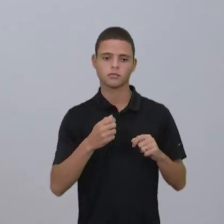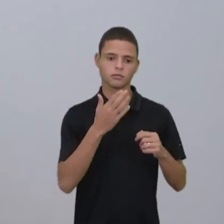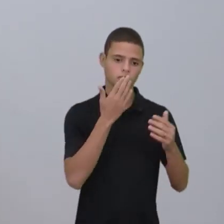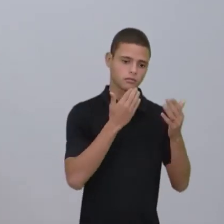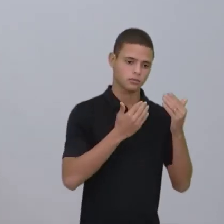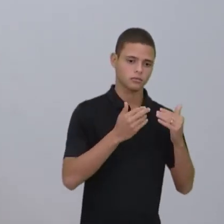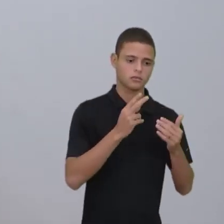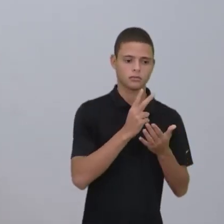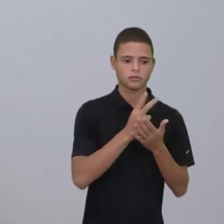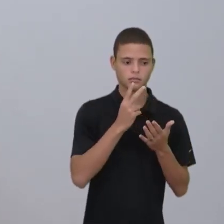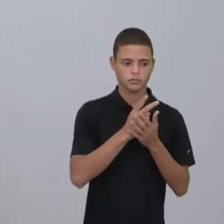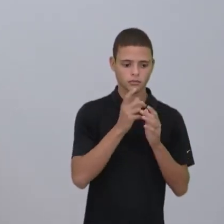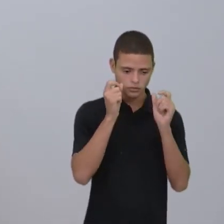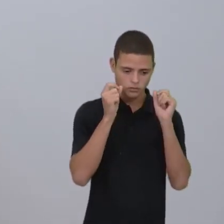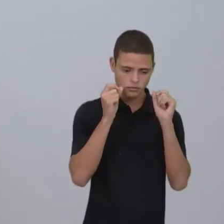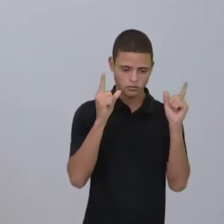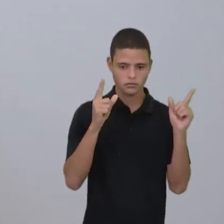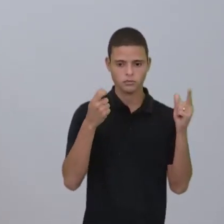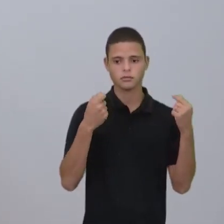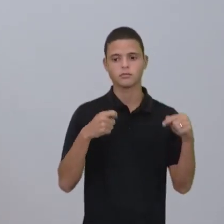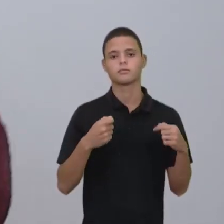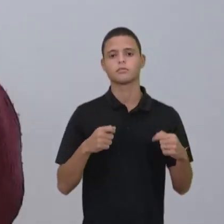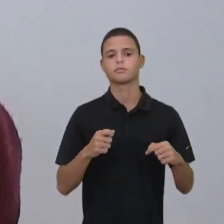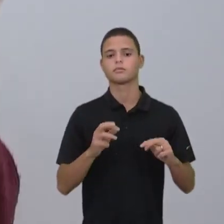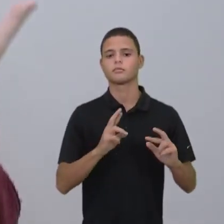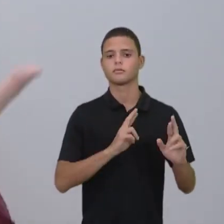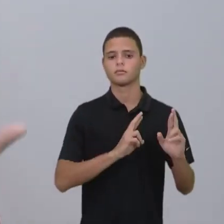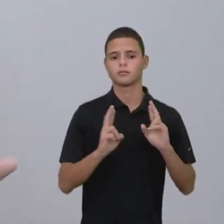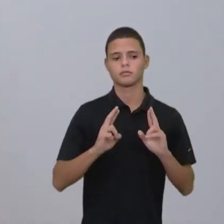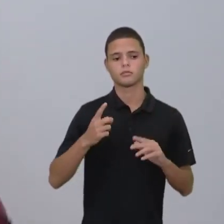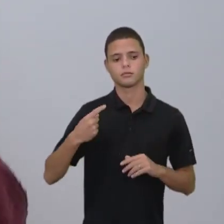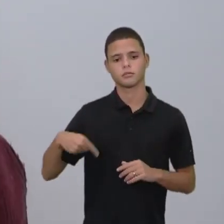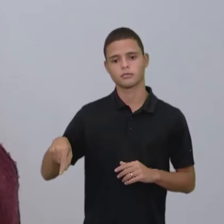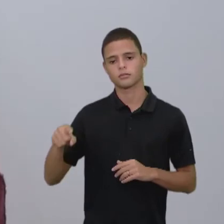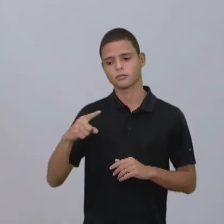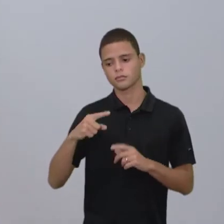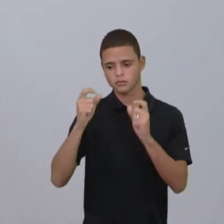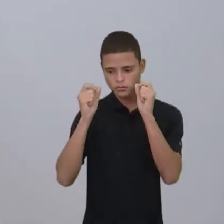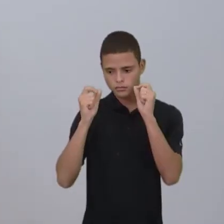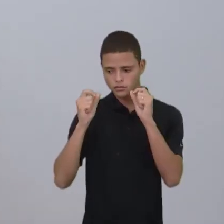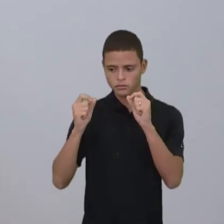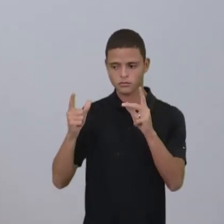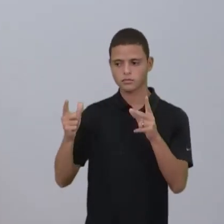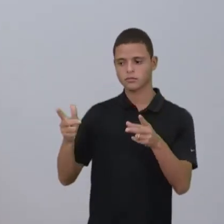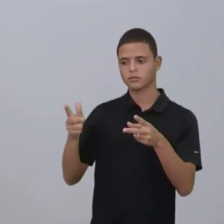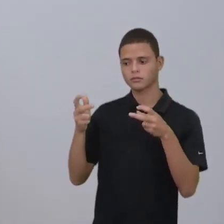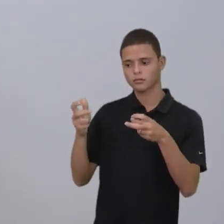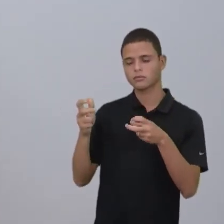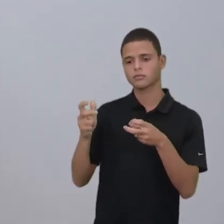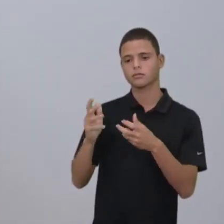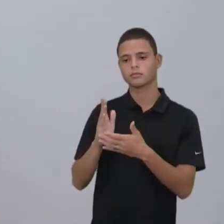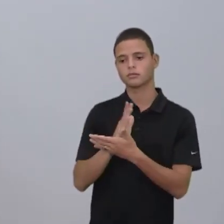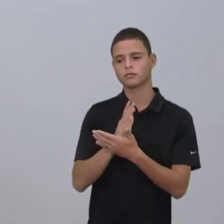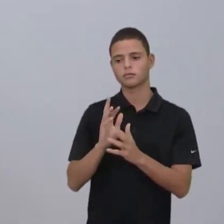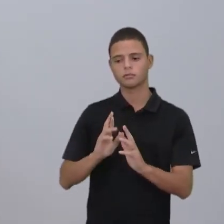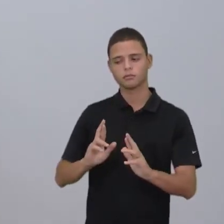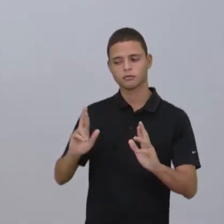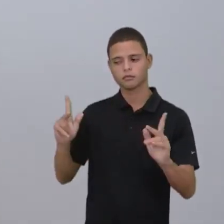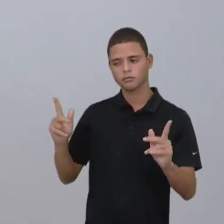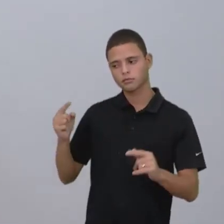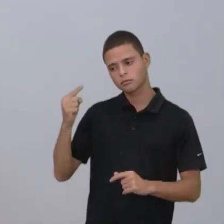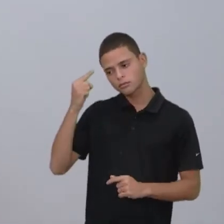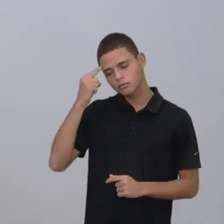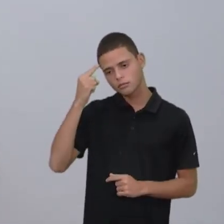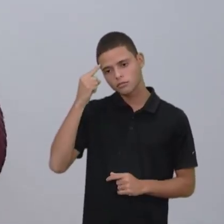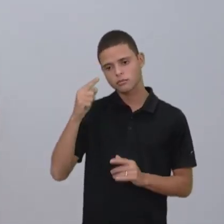sempre vigilante, né, em relação a nós mesmos, quando a gente nota algumas diferenças de pensamento, de comportamento, em